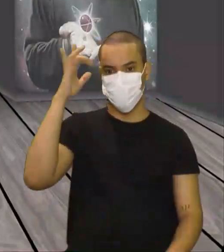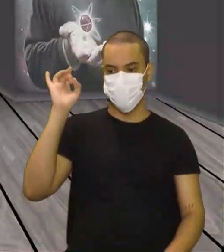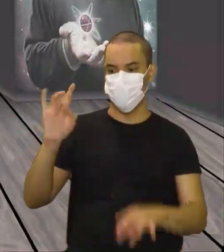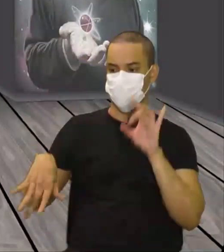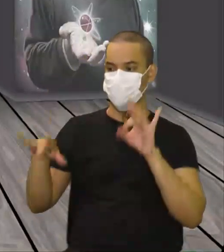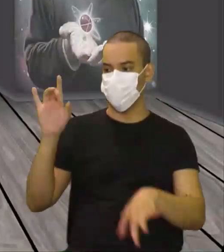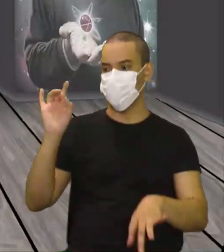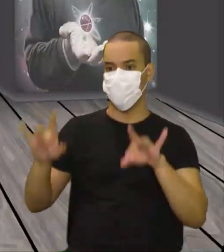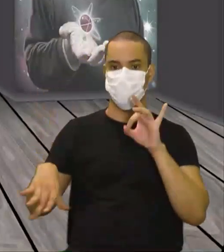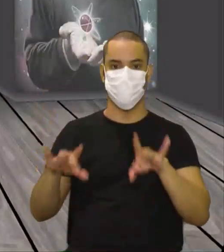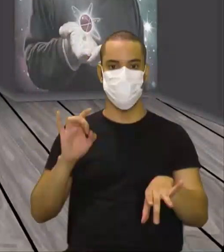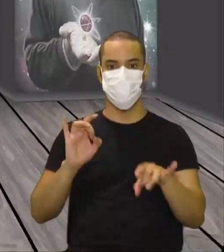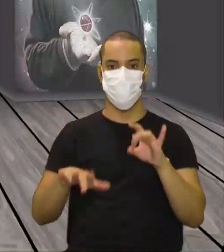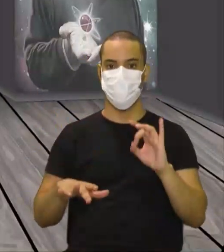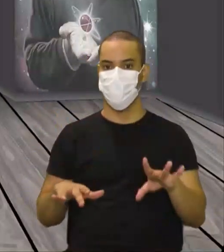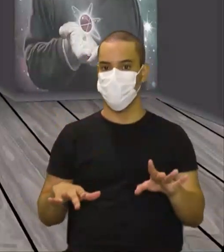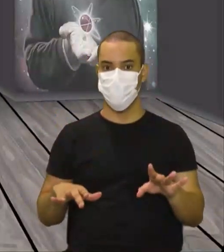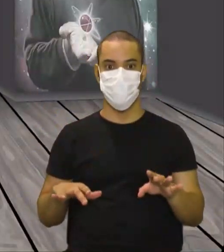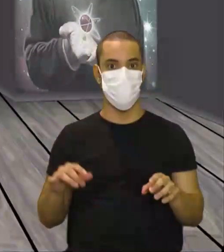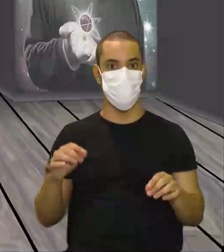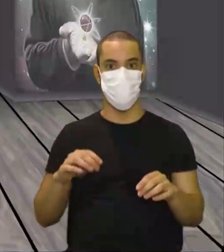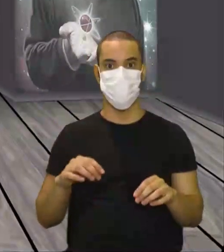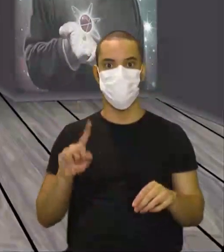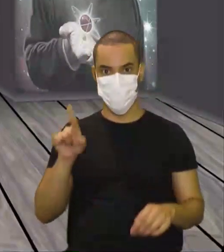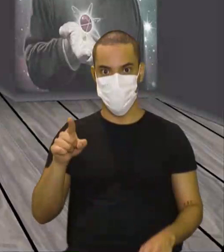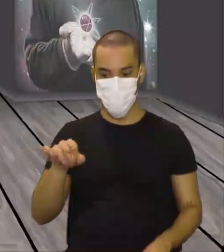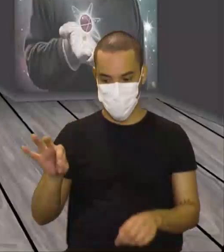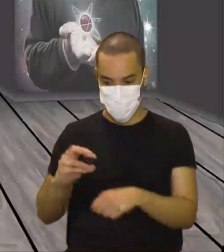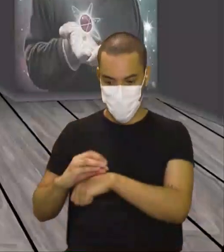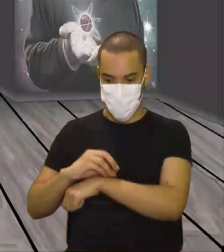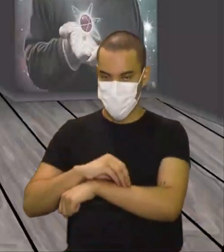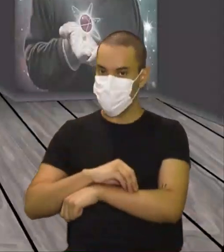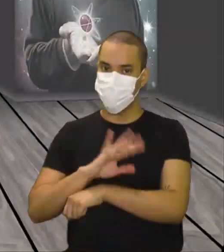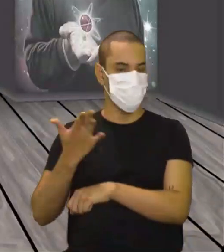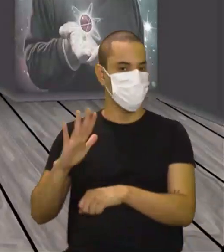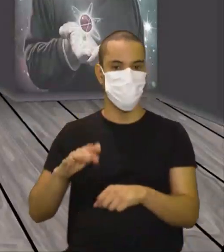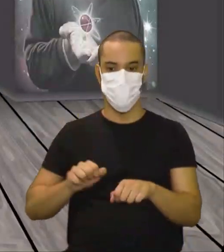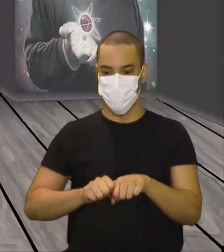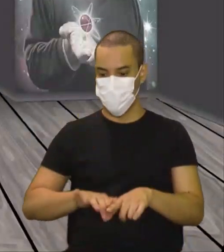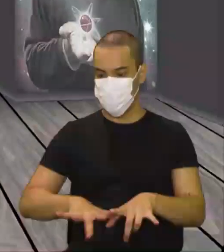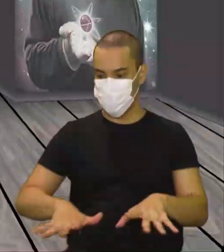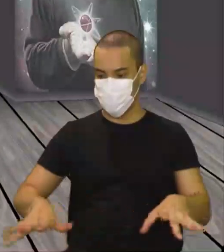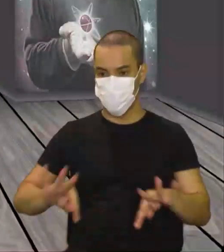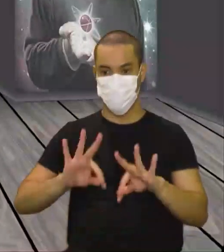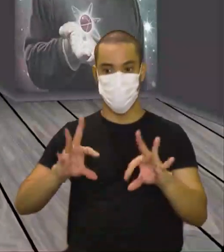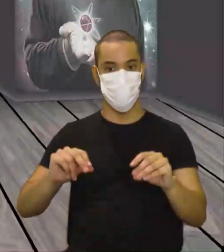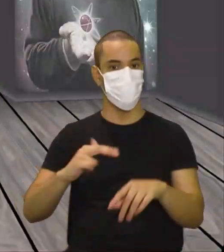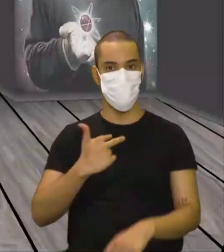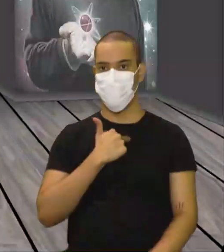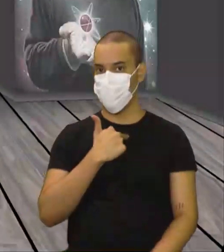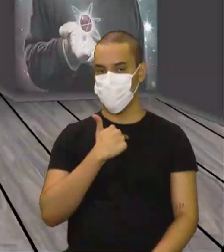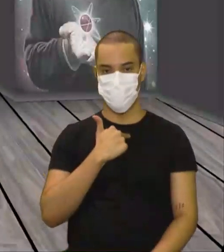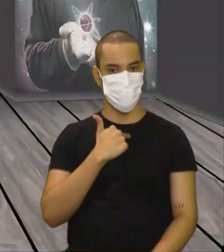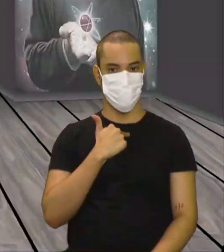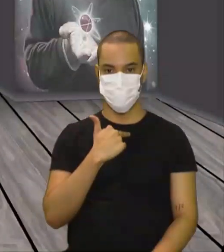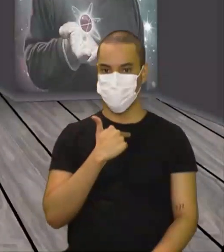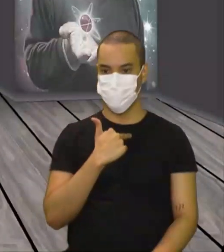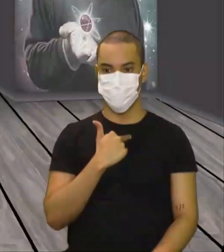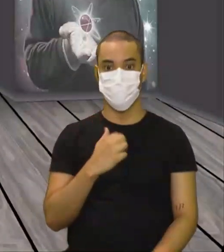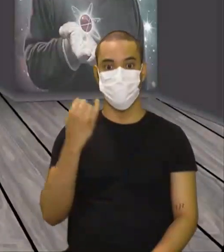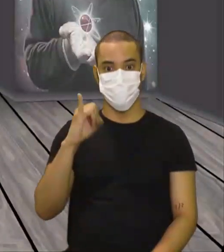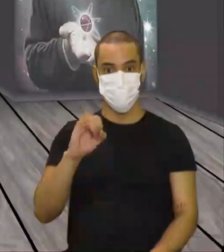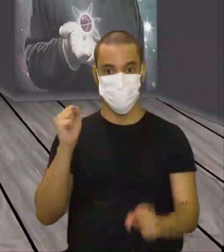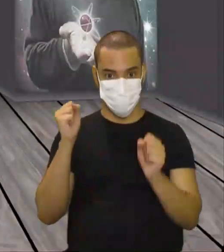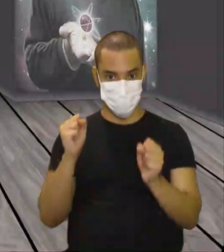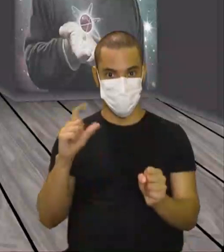lugar lá para matar o formigueiro. Tá matando tudo, não tá matando só a formiga, não. Tá aí contaminando o solo, tá bom? Então, não façam isso. Se